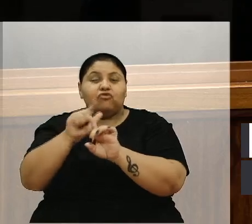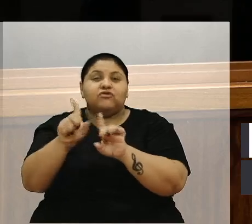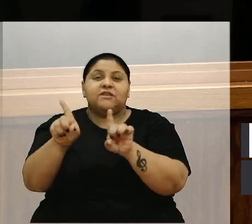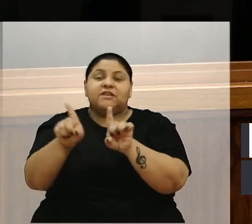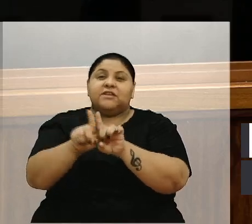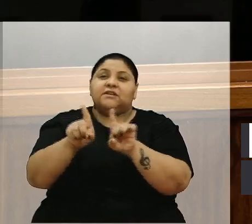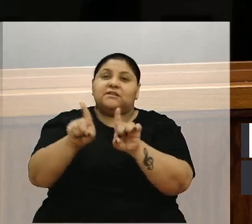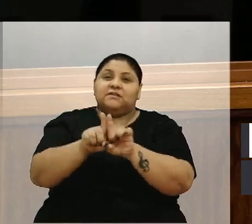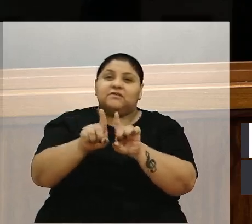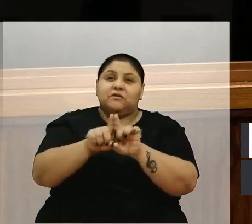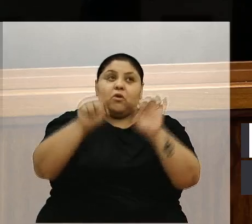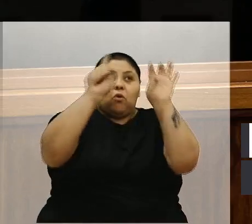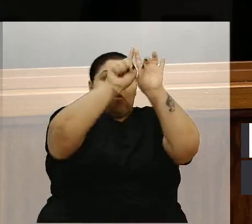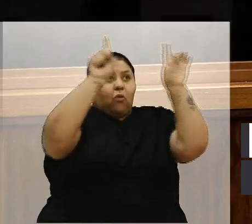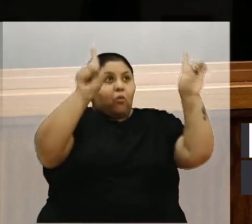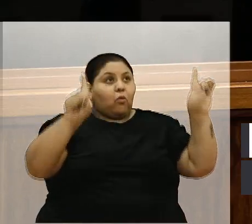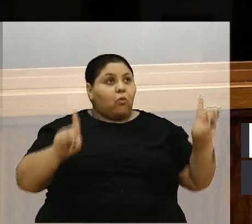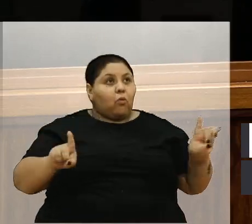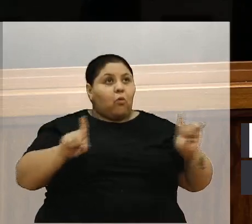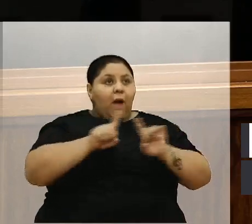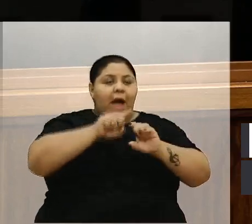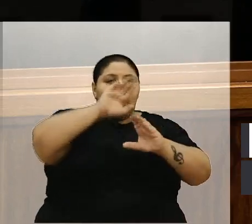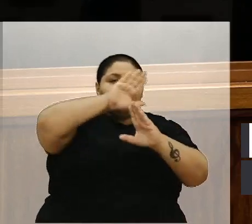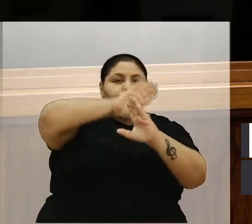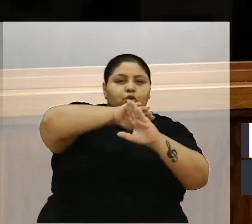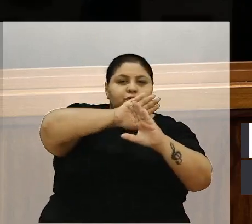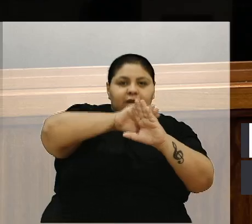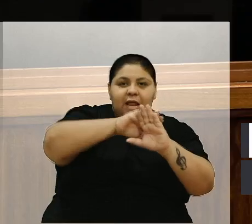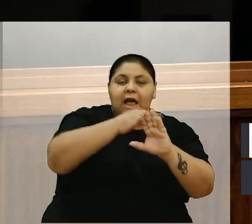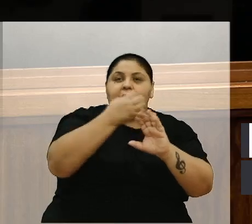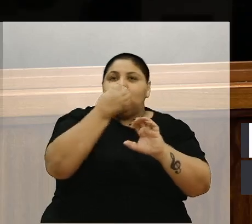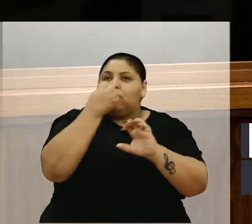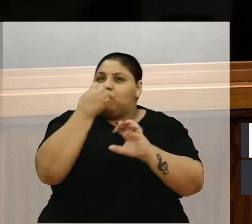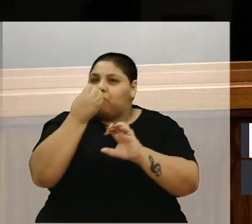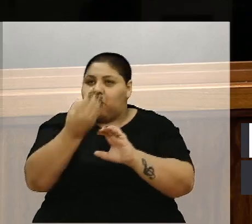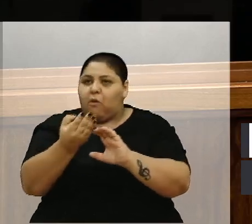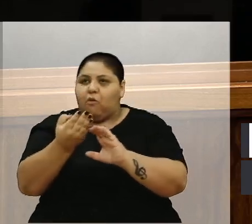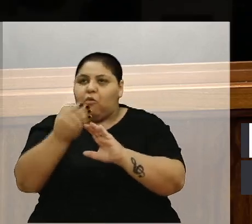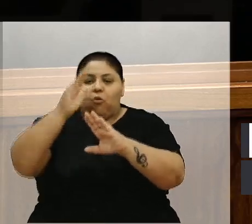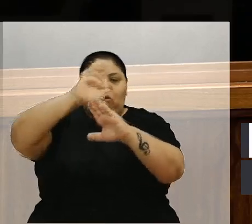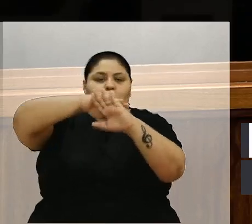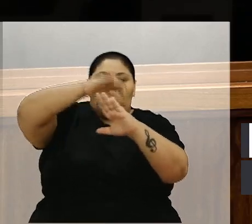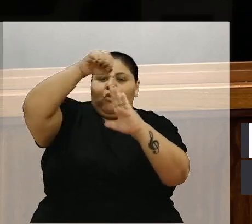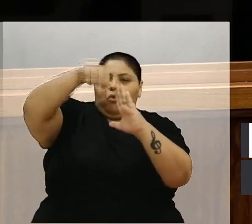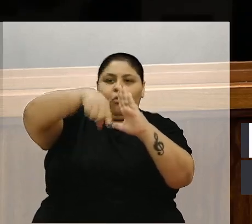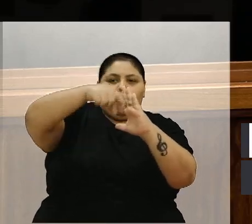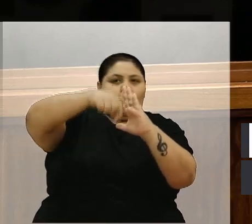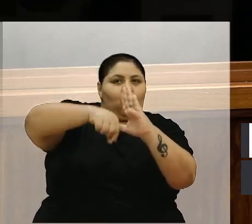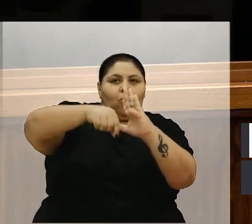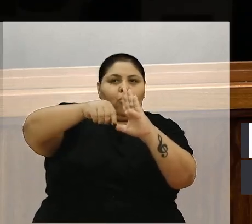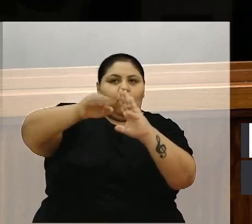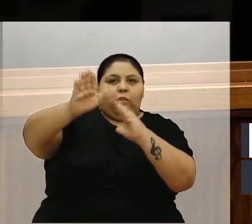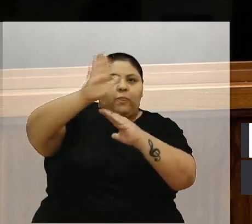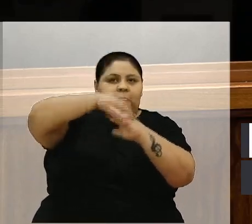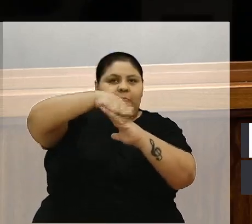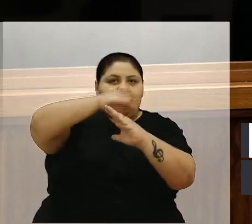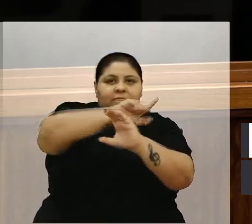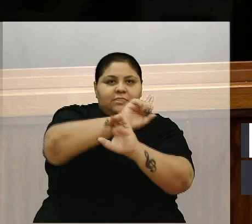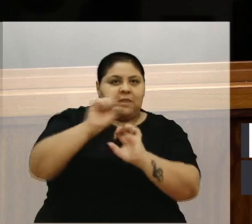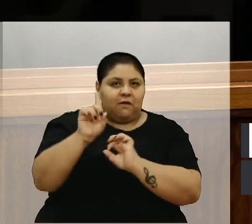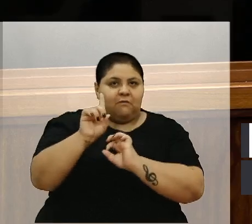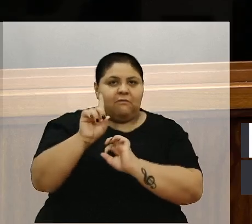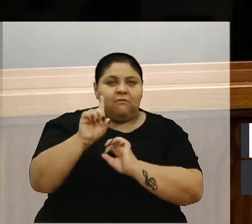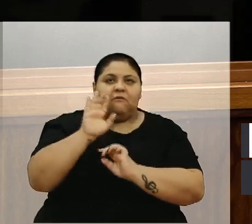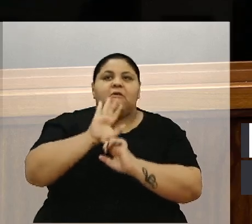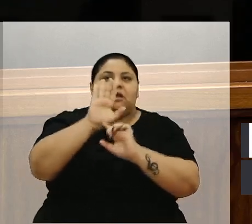bom, onde o telhado seja bom, onde não chova dentro. Isso é fundamental. Isso também ajuda e muito